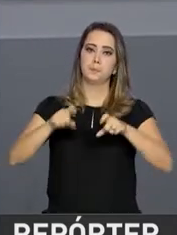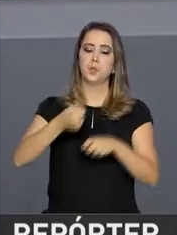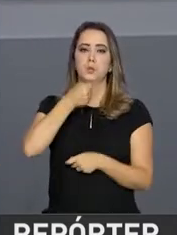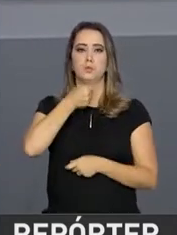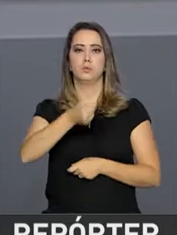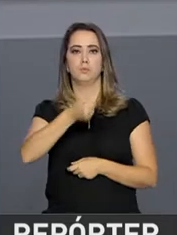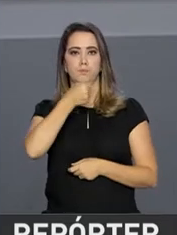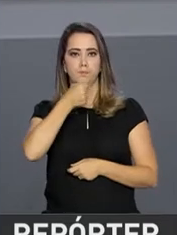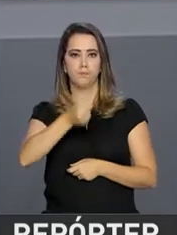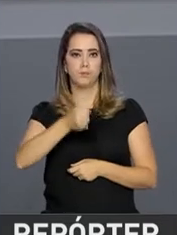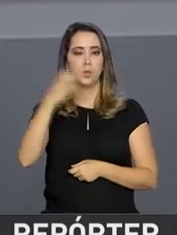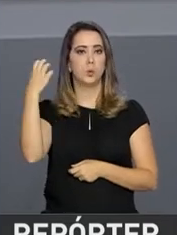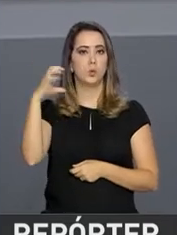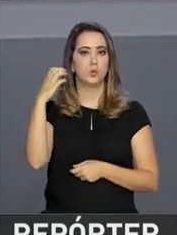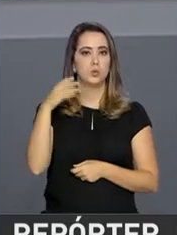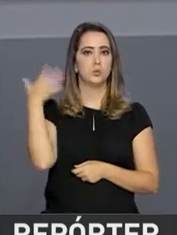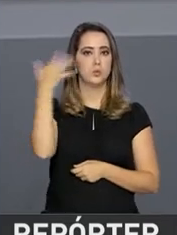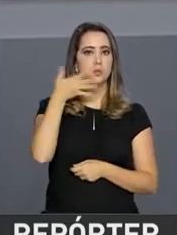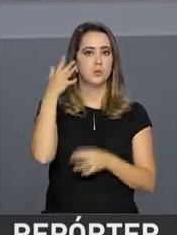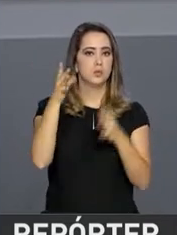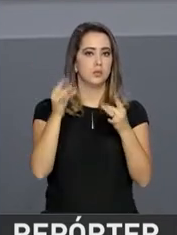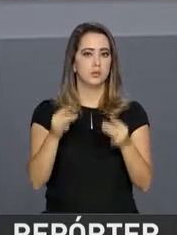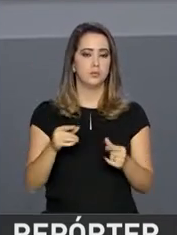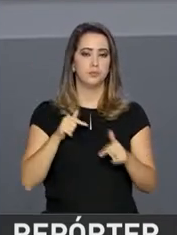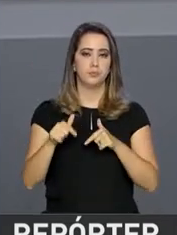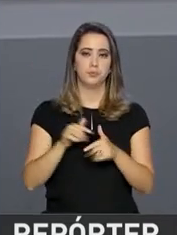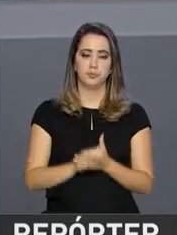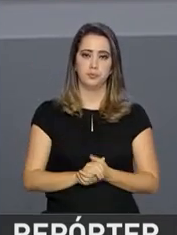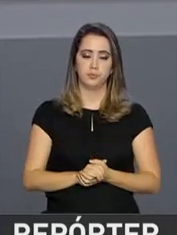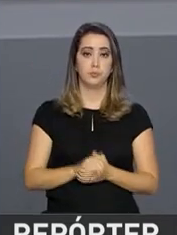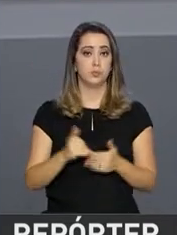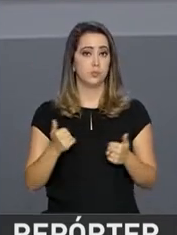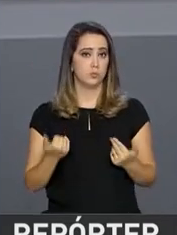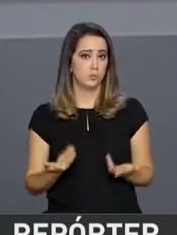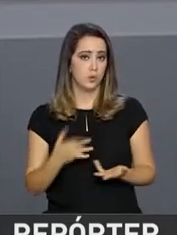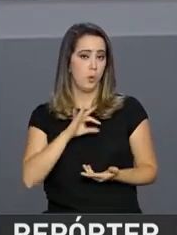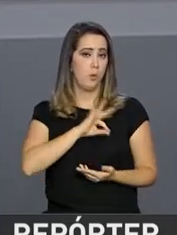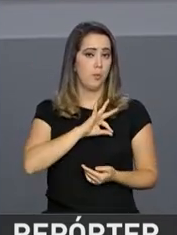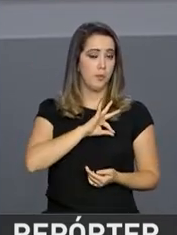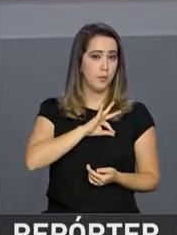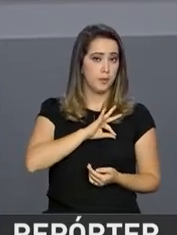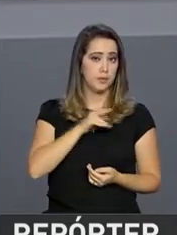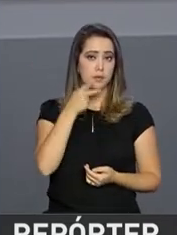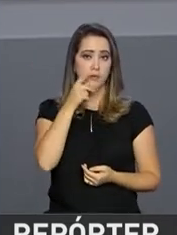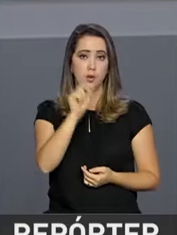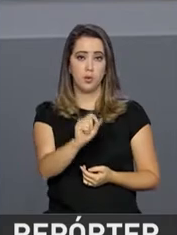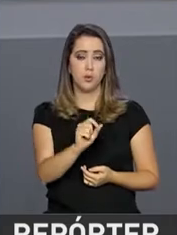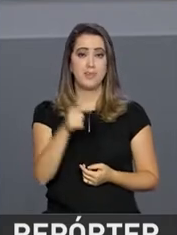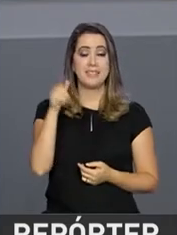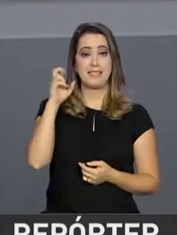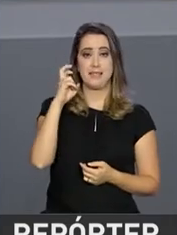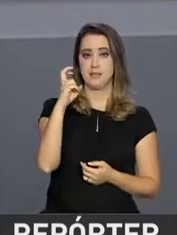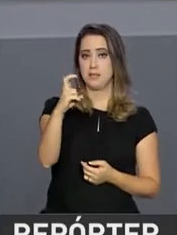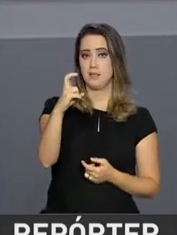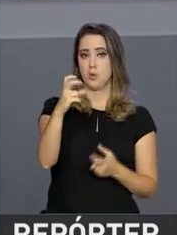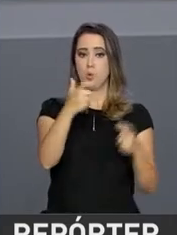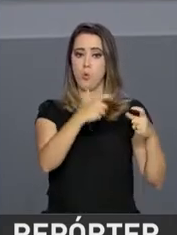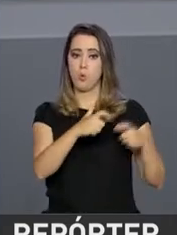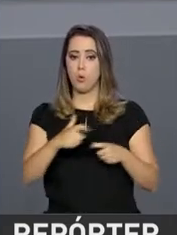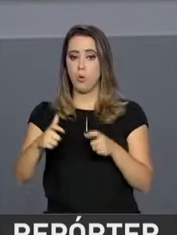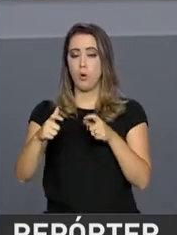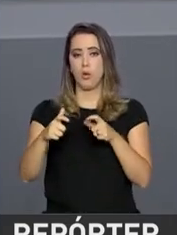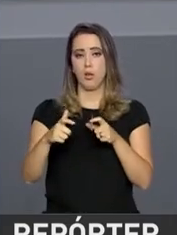entrevista coletiva em Curitiba para explicar os detalhes da operação. Segundo a Polícia Federal, 5 laboratórios credenciados pelo